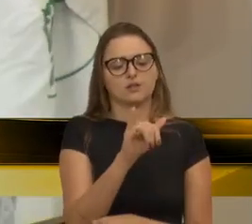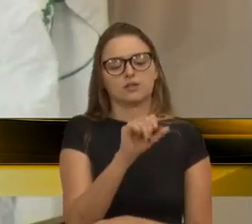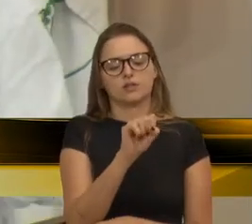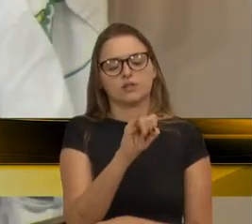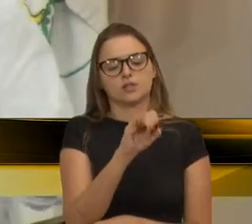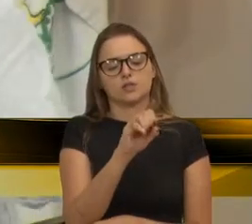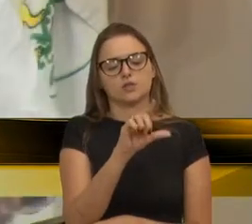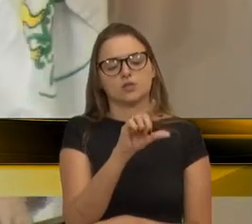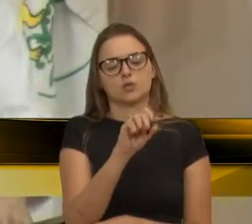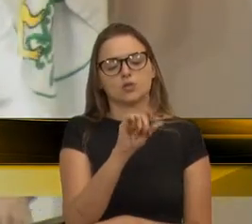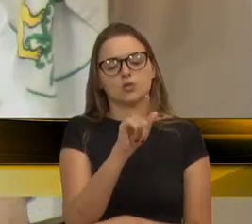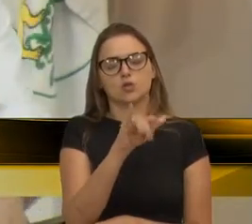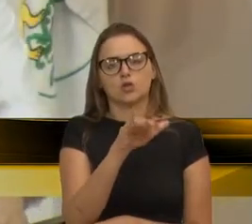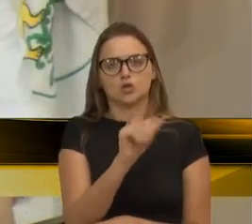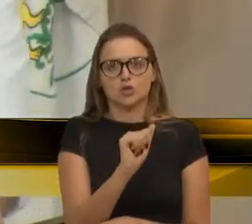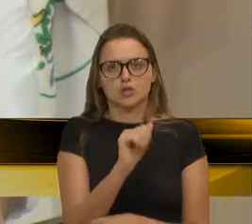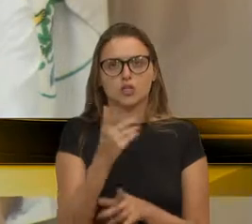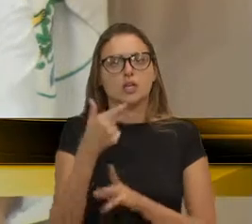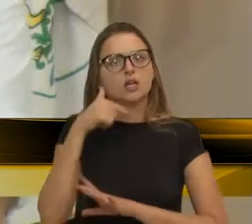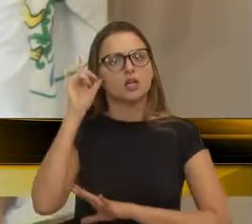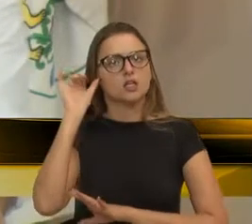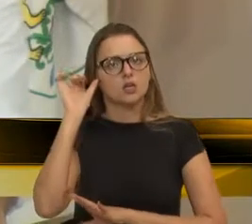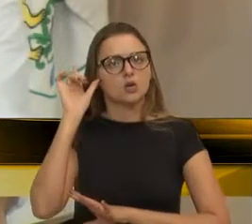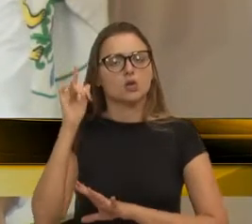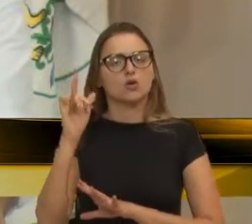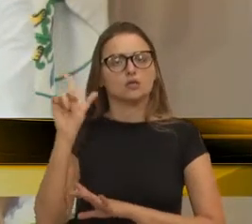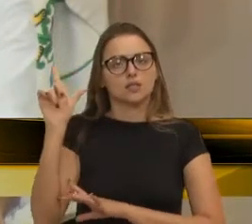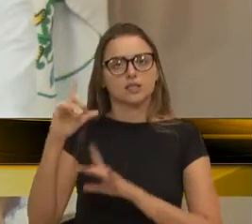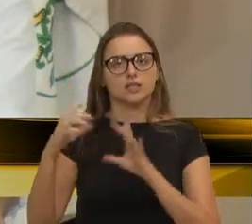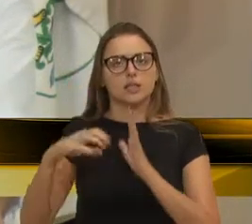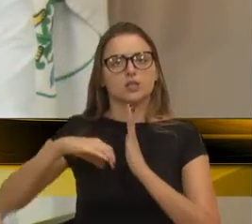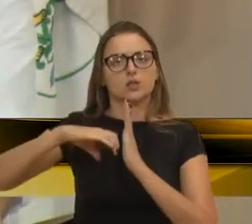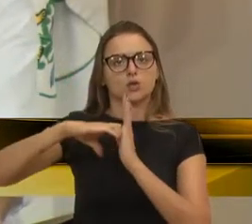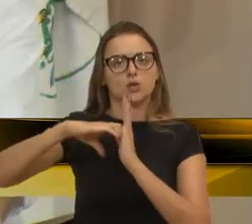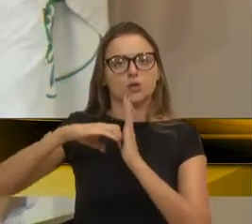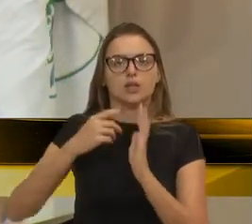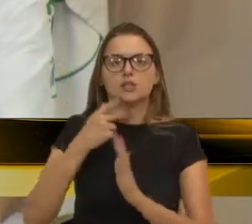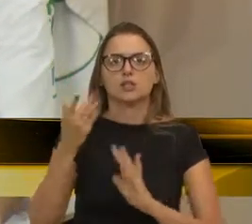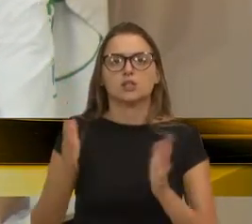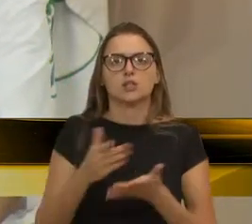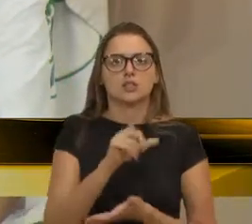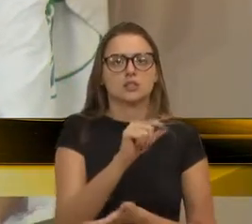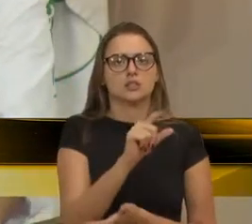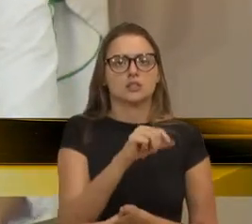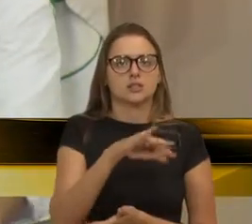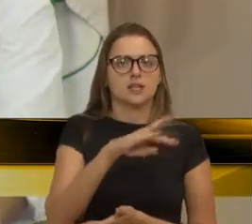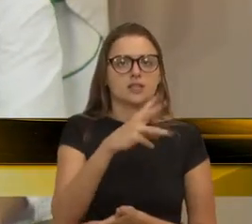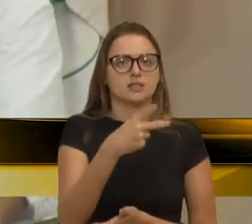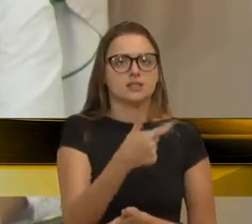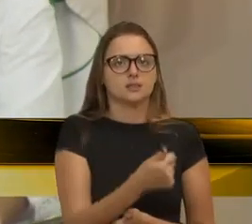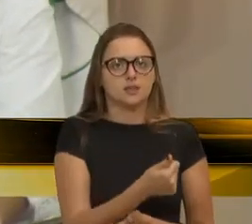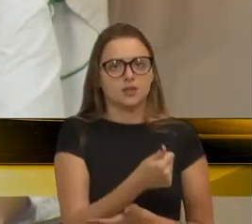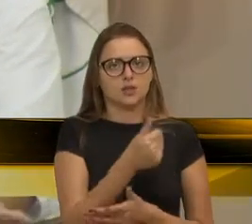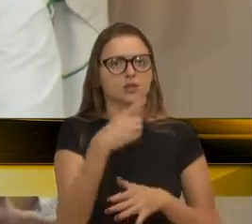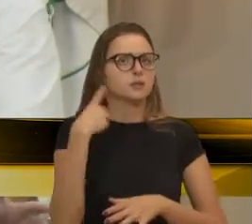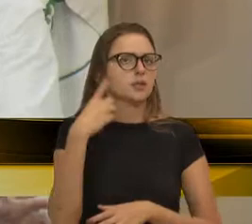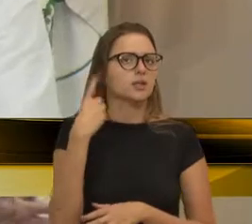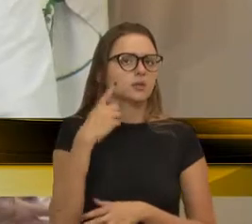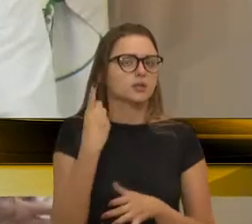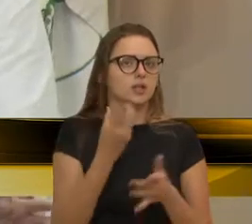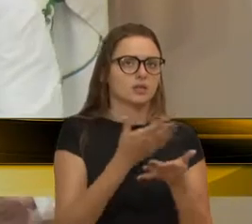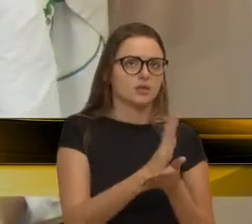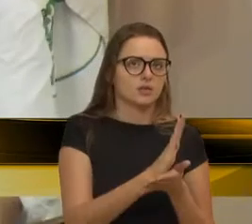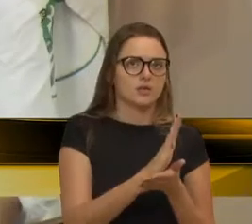lá no Congresso, que ontem o Centrão já sinalizou. 10 milhões em obras para deputados reeleitos e 7 milhões e meio para